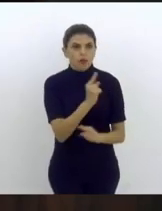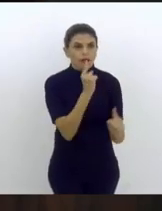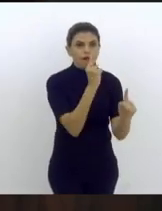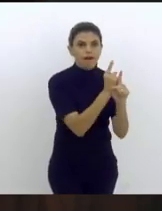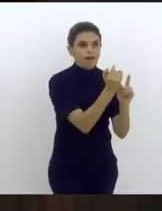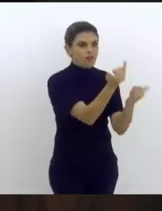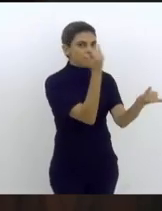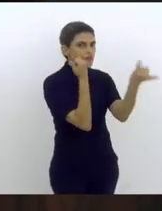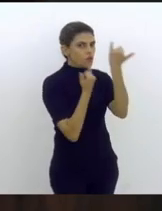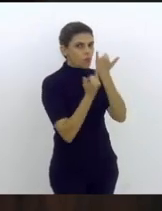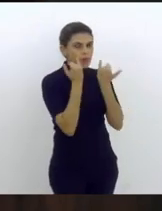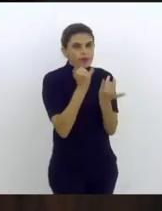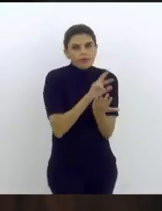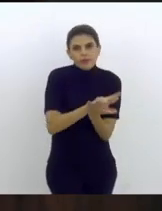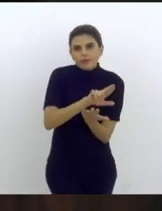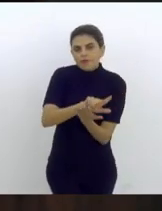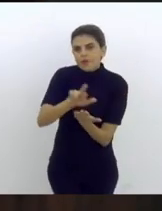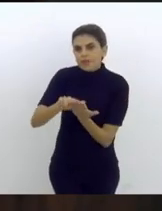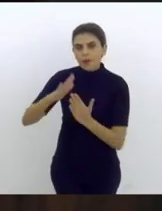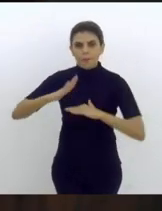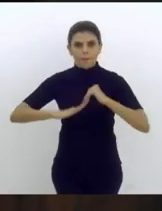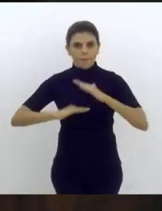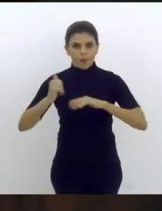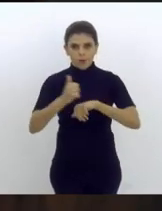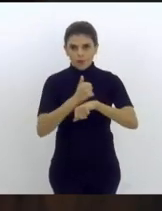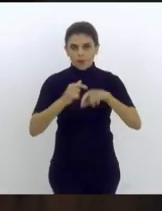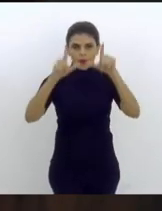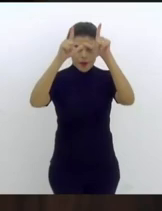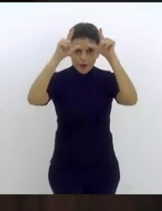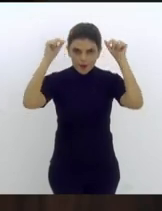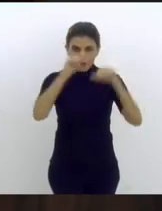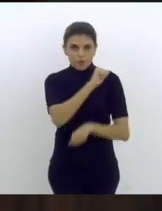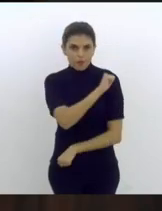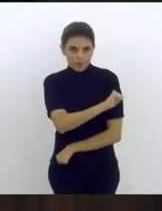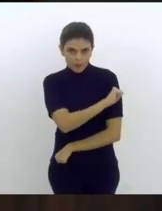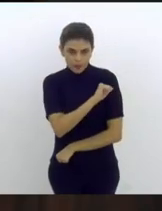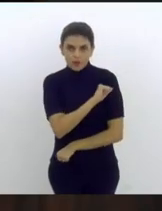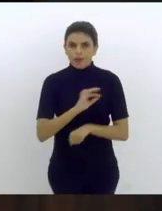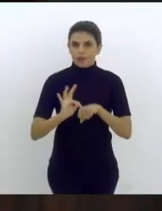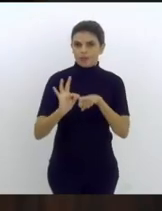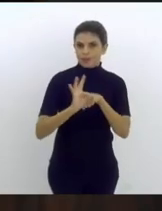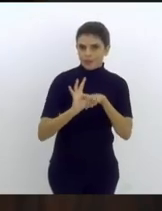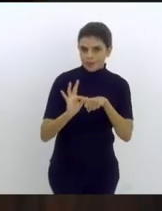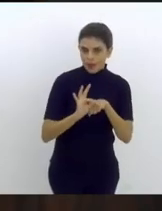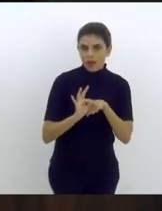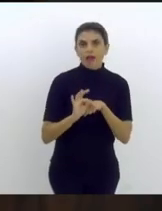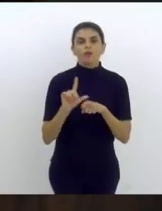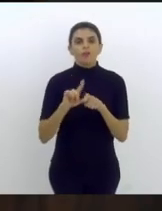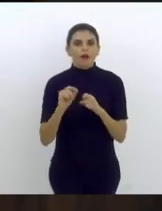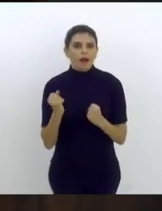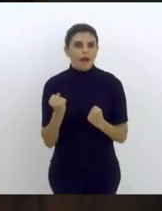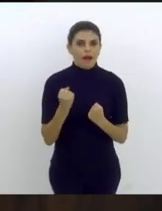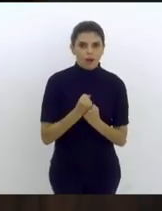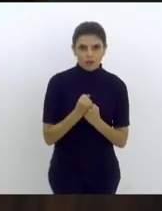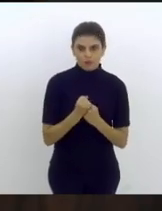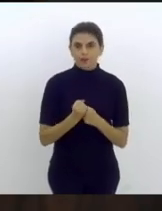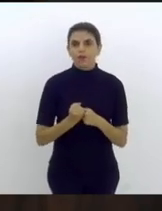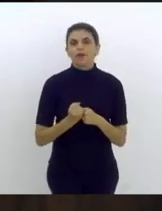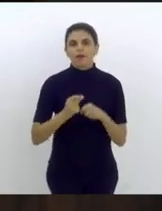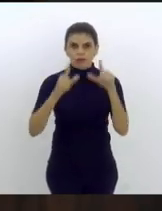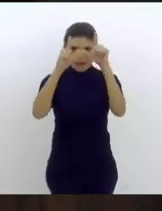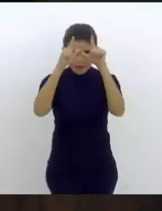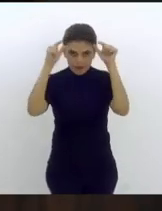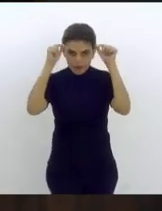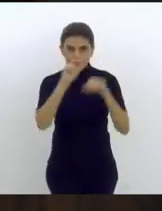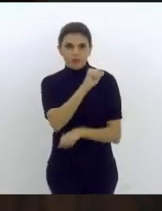informando sobre as diferenças das profissões de enfermeiro técnico em enfermagem e auxiliar de enfermagem